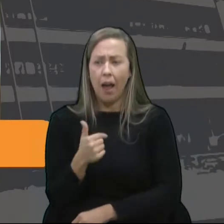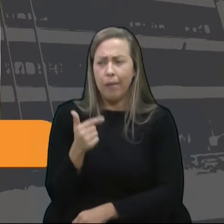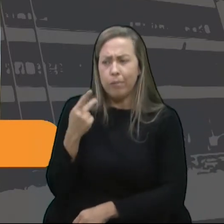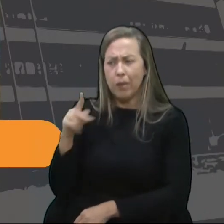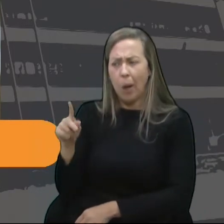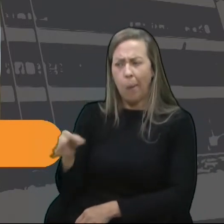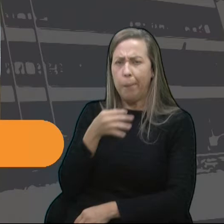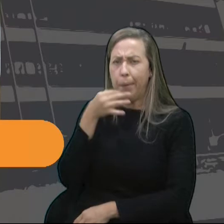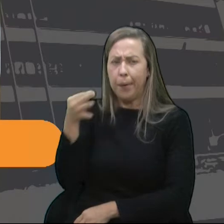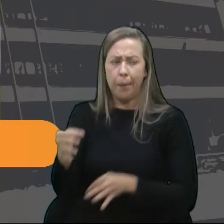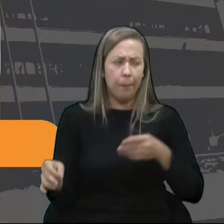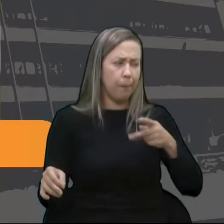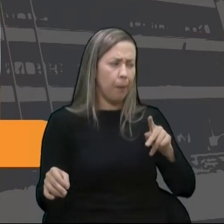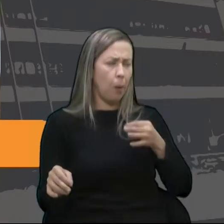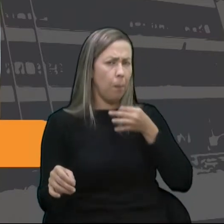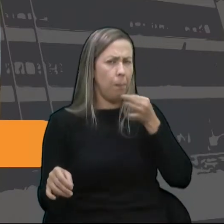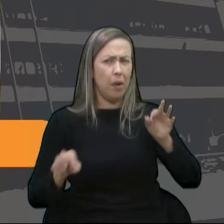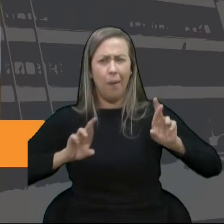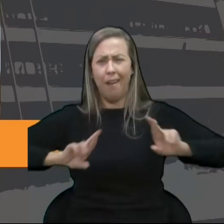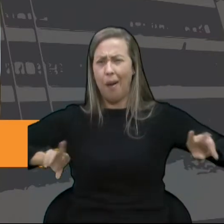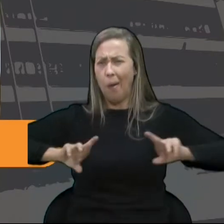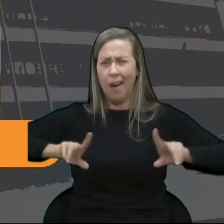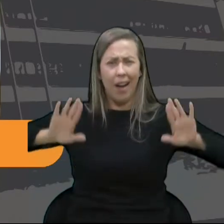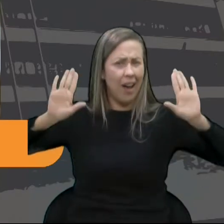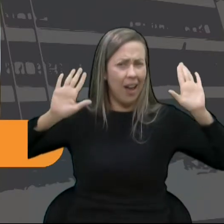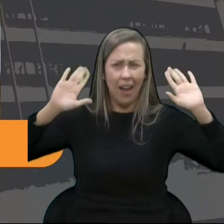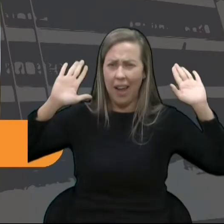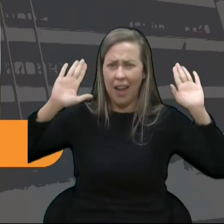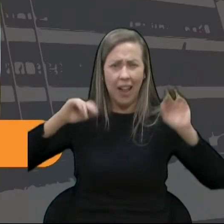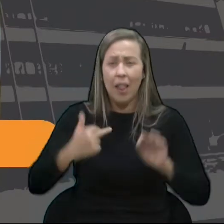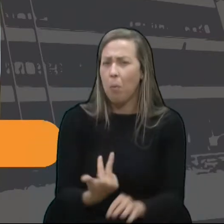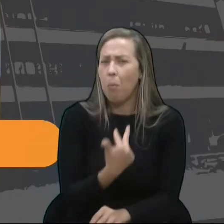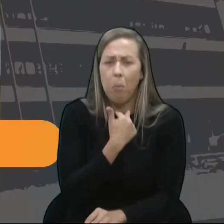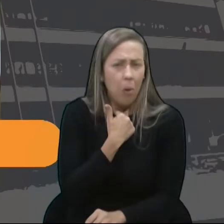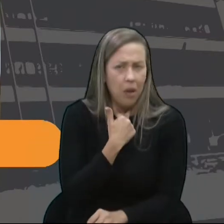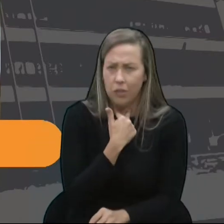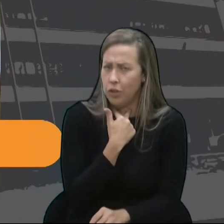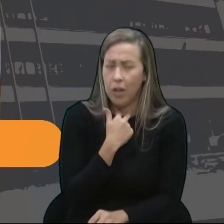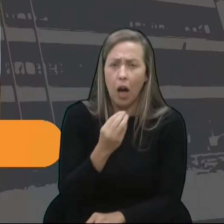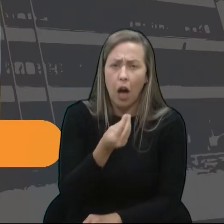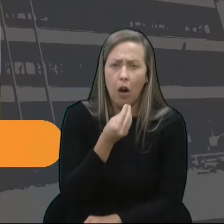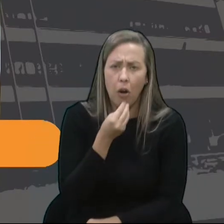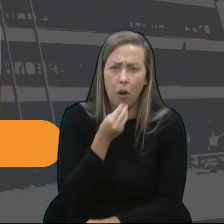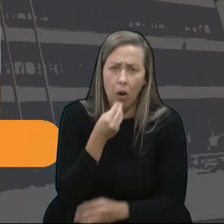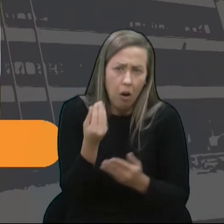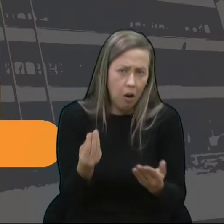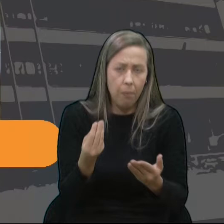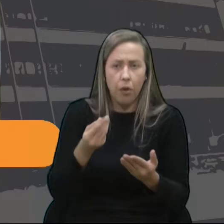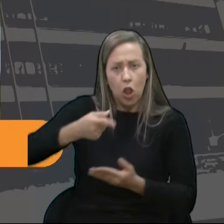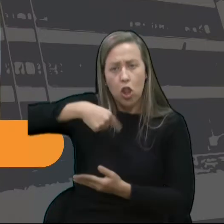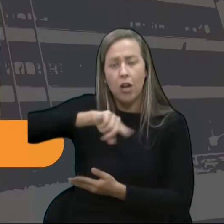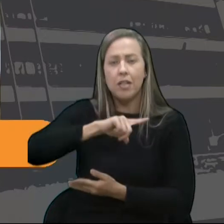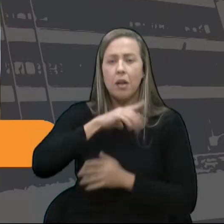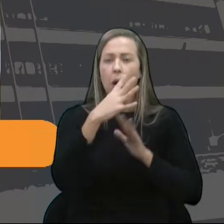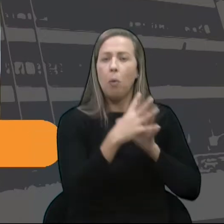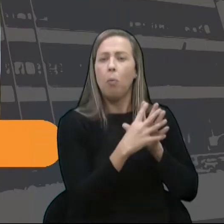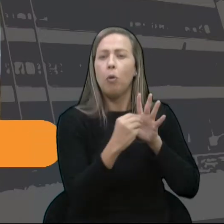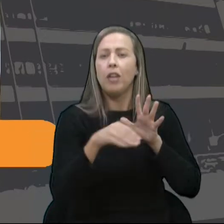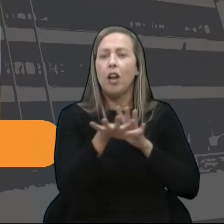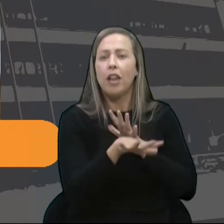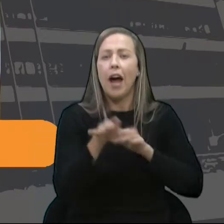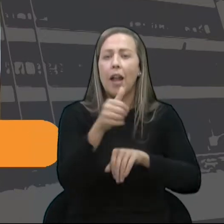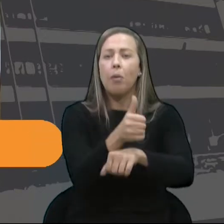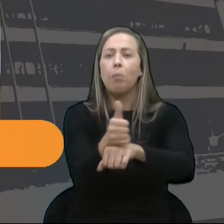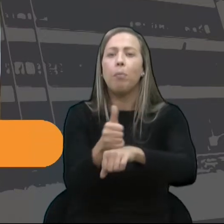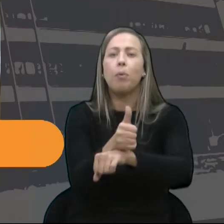lado do Beltrano. Não existe esse lado, a gente não pode conceber mais. É lógico que a gente vem de um modelo de jornalismo que